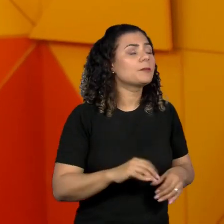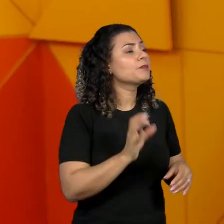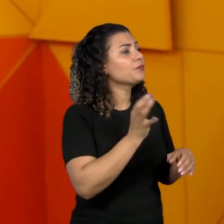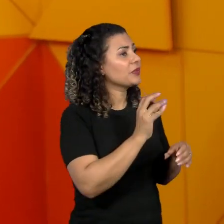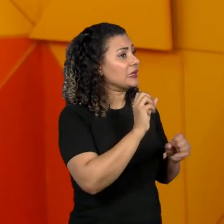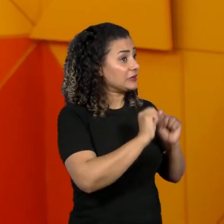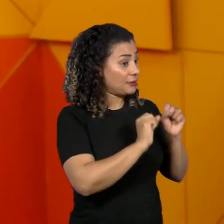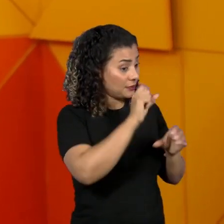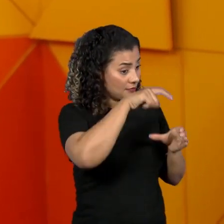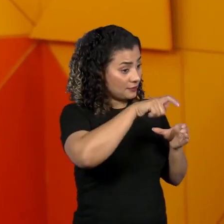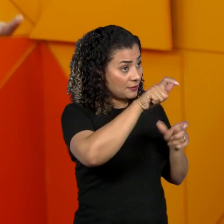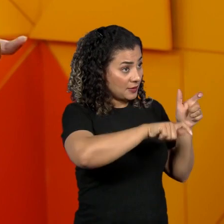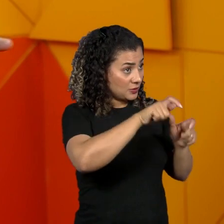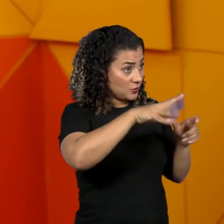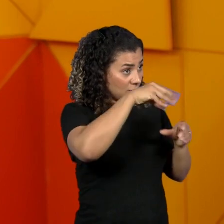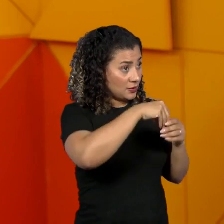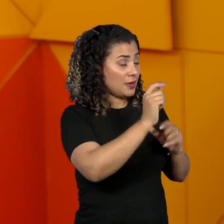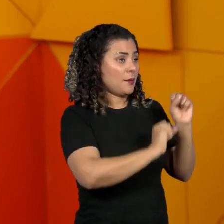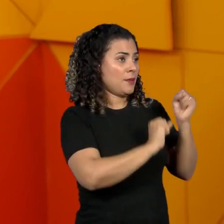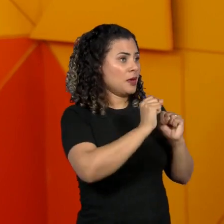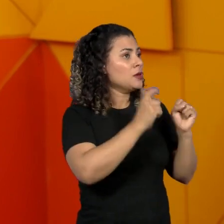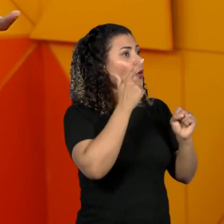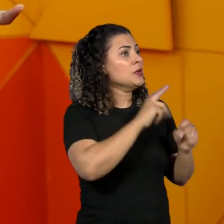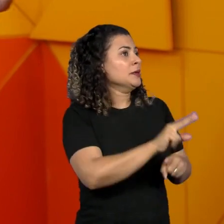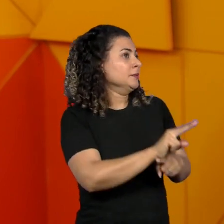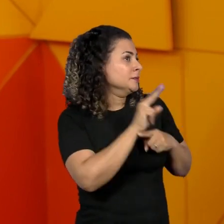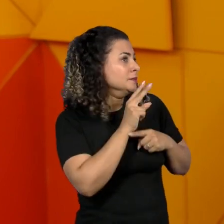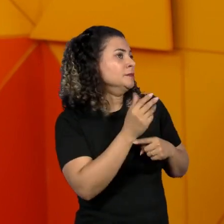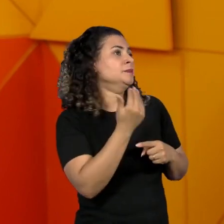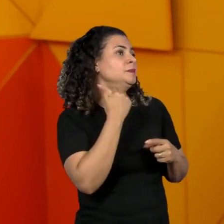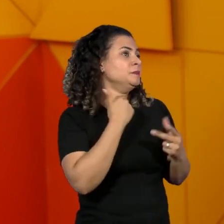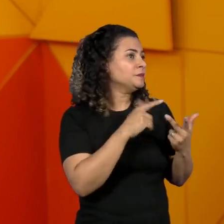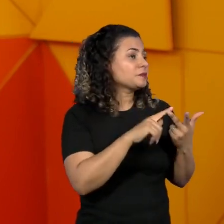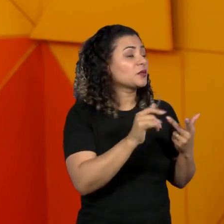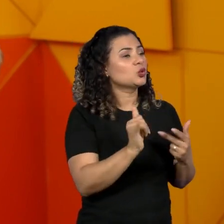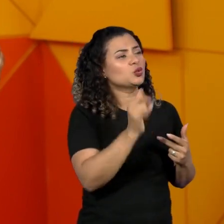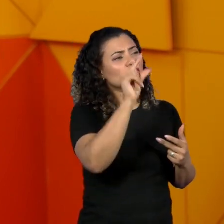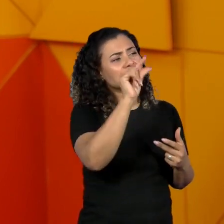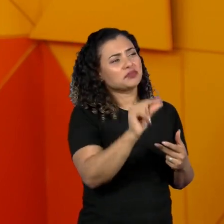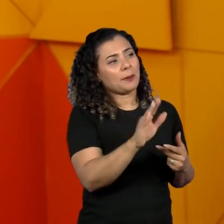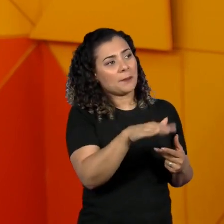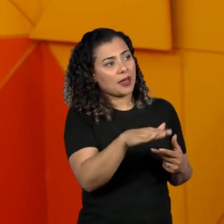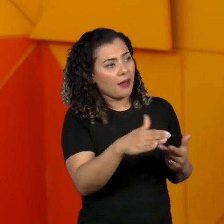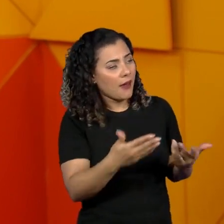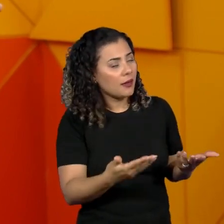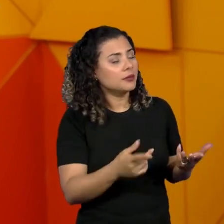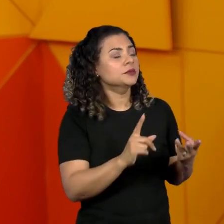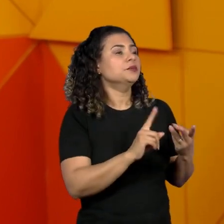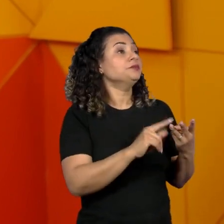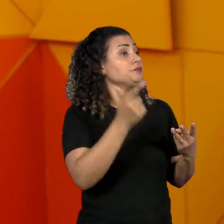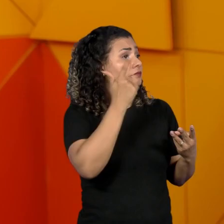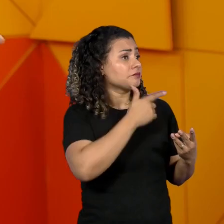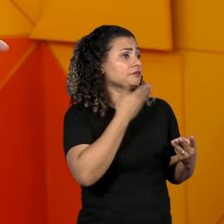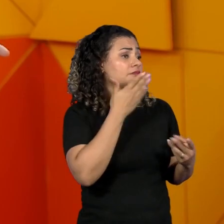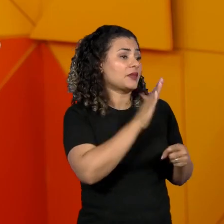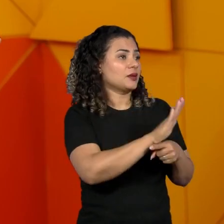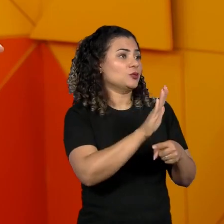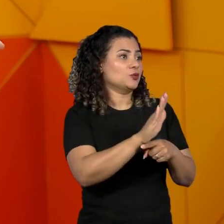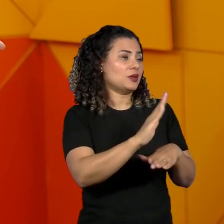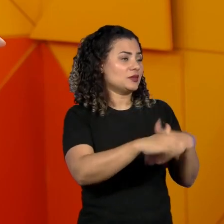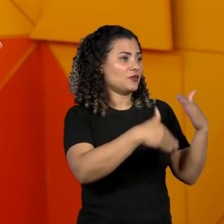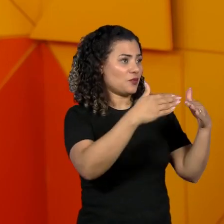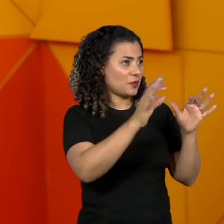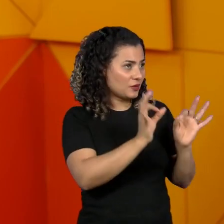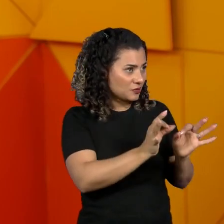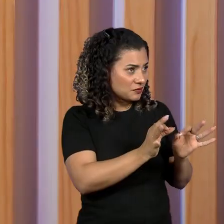ali da empresa, que ele vai ter um acesso, por exemplo, a um crédito com juros bem baixos, que vão facilitar o desenvolvimento